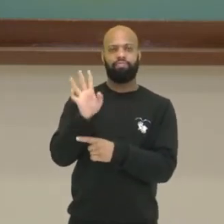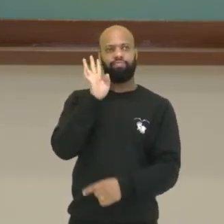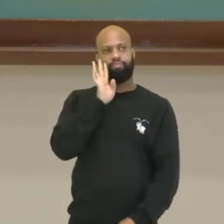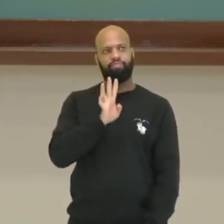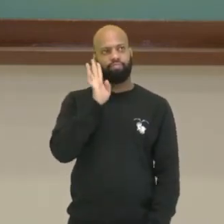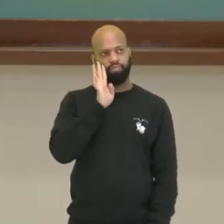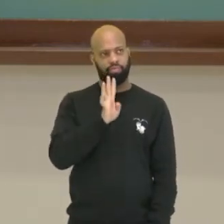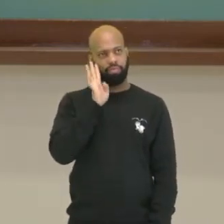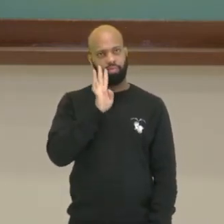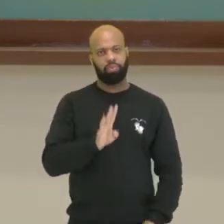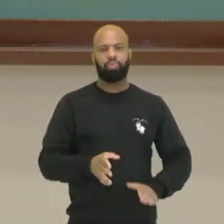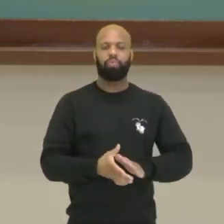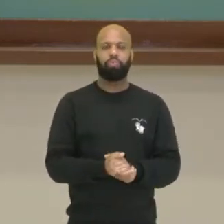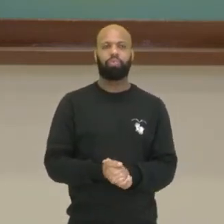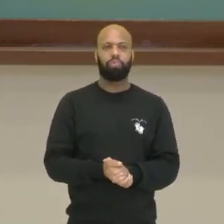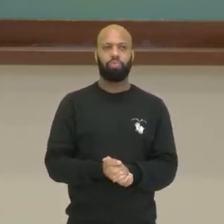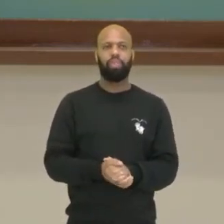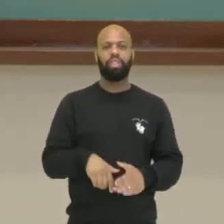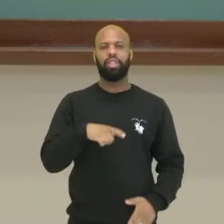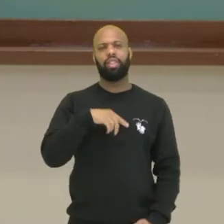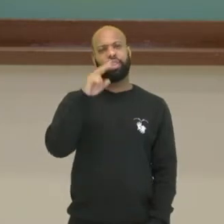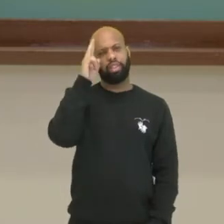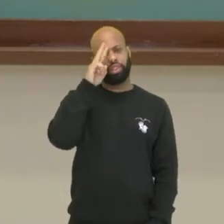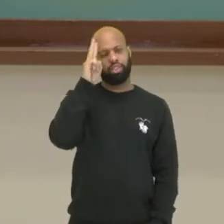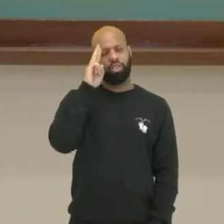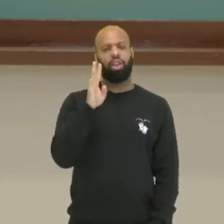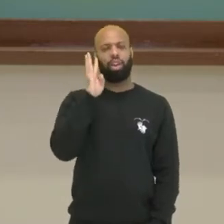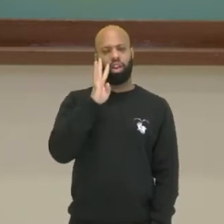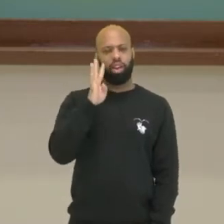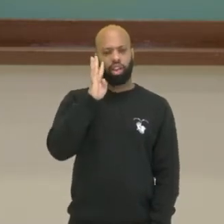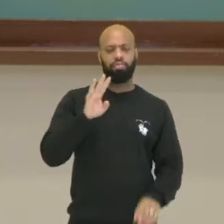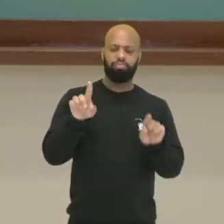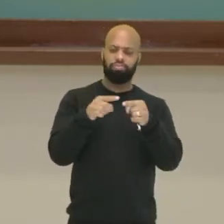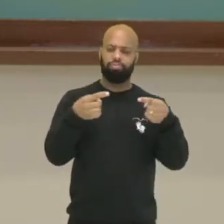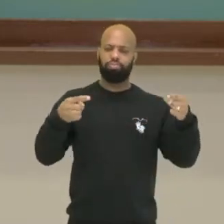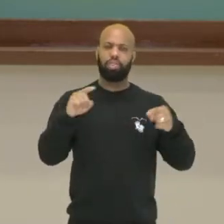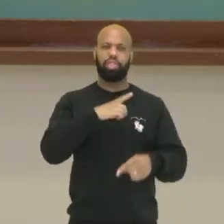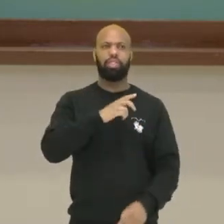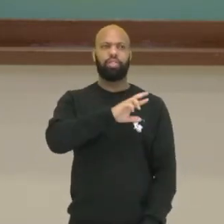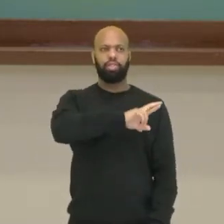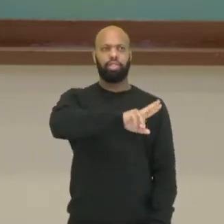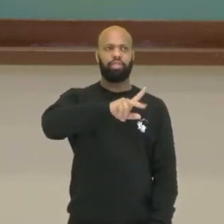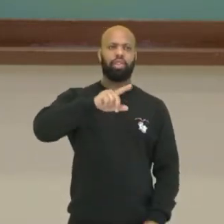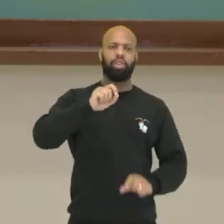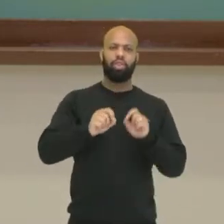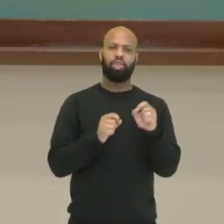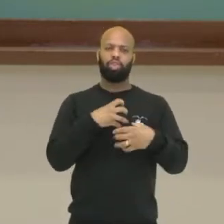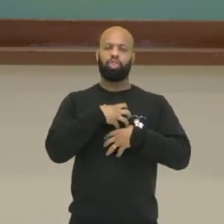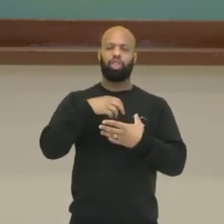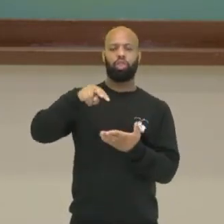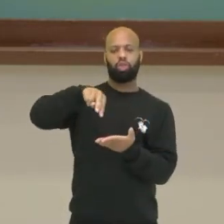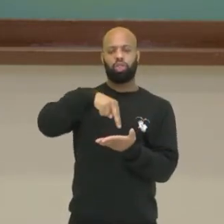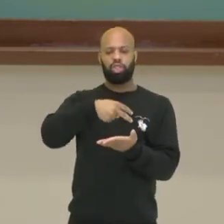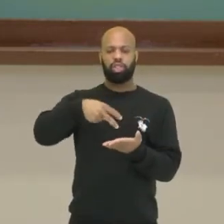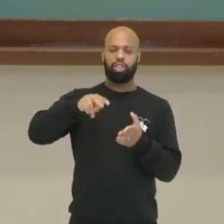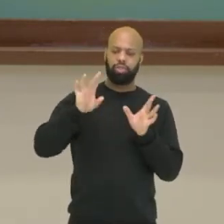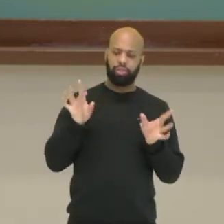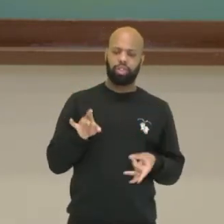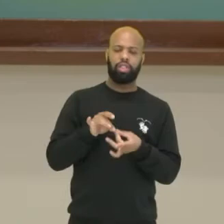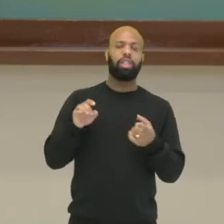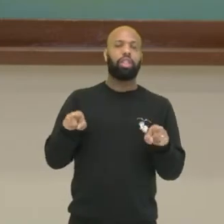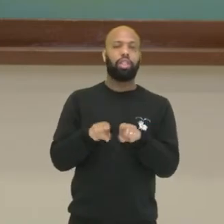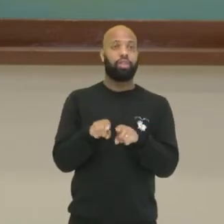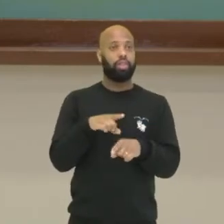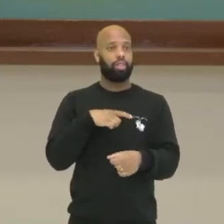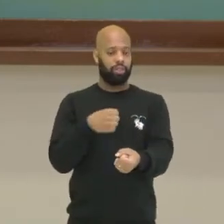Ou até mesmo assistir a história. É um musical maravilhoso, cheio de muito sapateado e muita